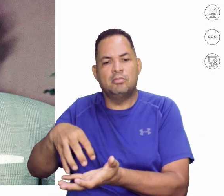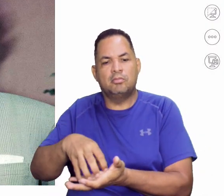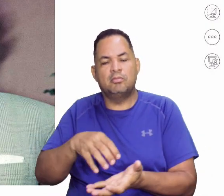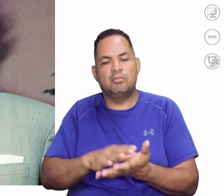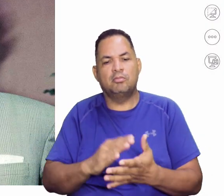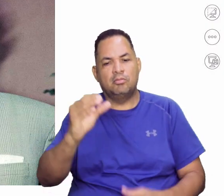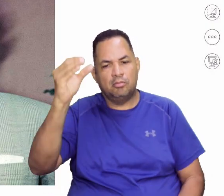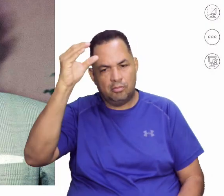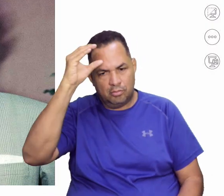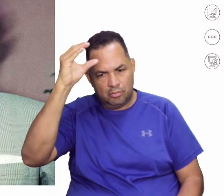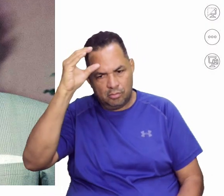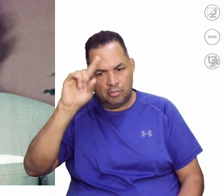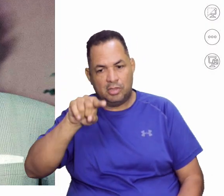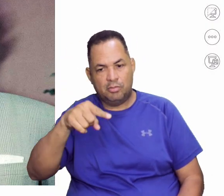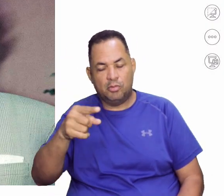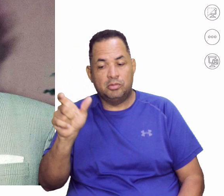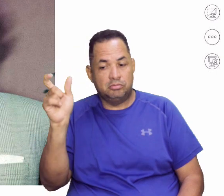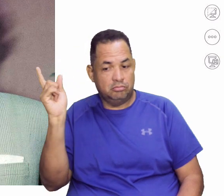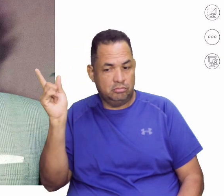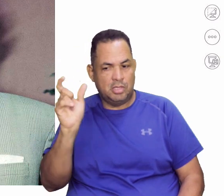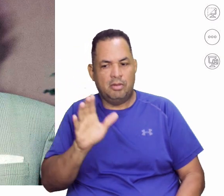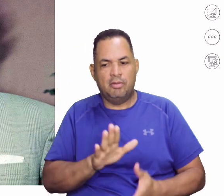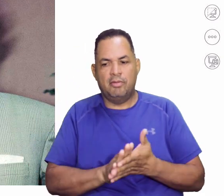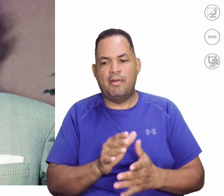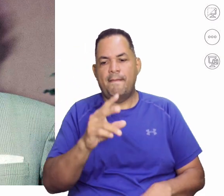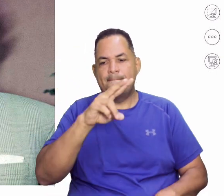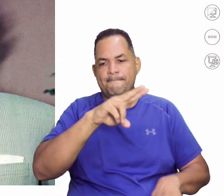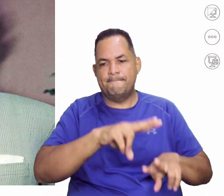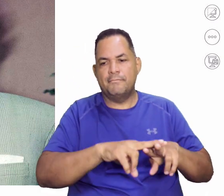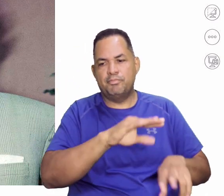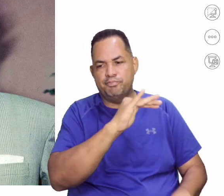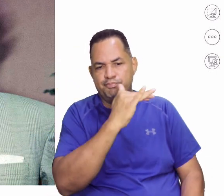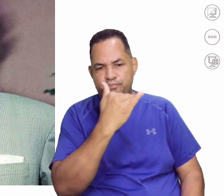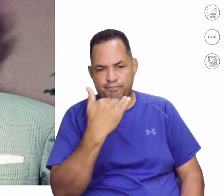congolesas. Lumumba foi preso e assassinado em